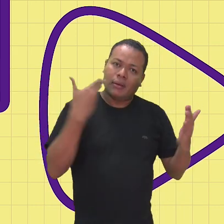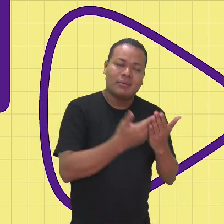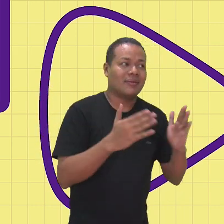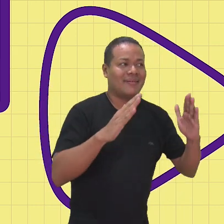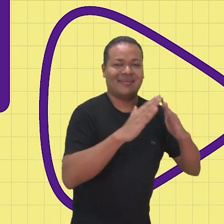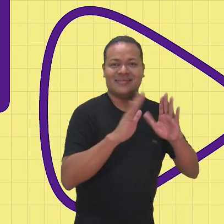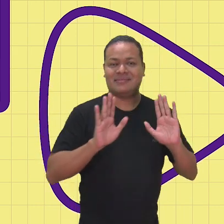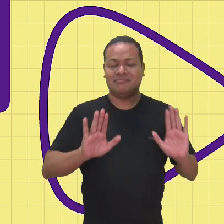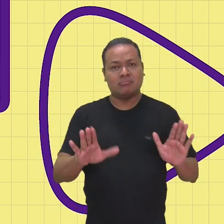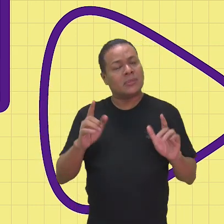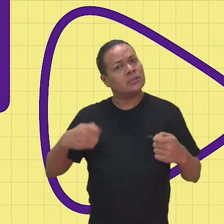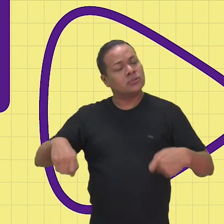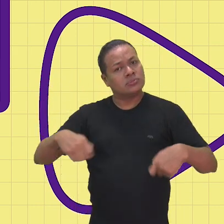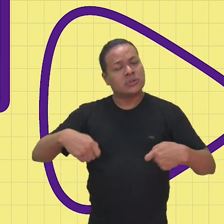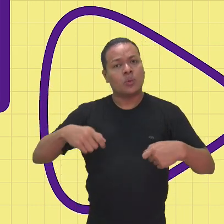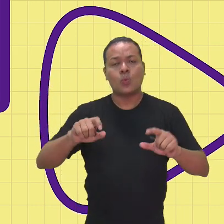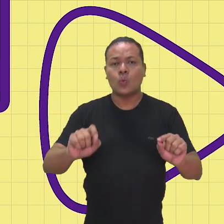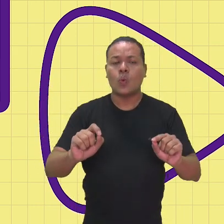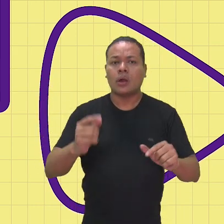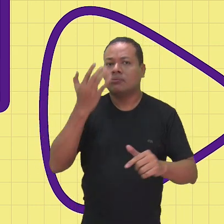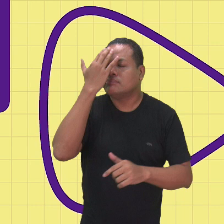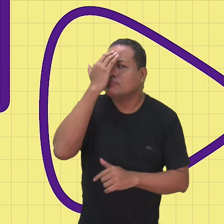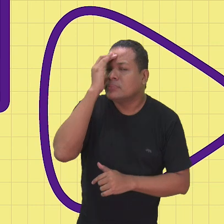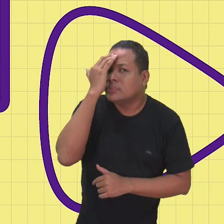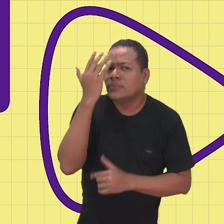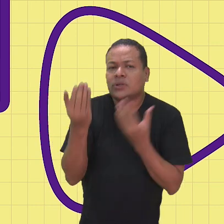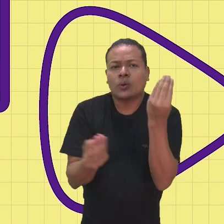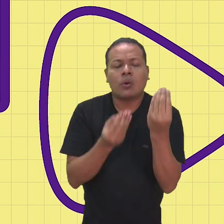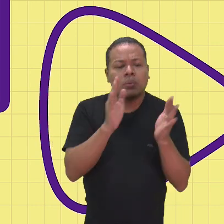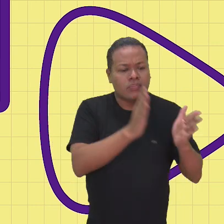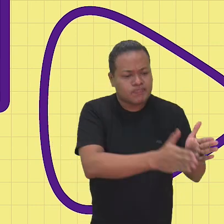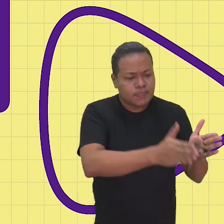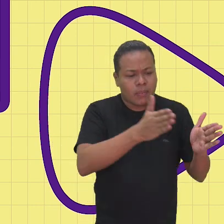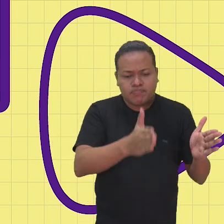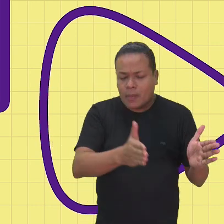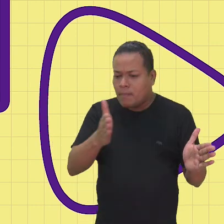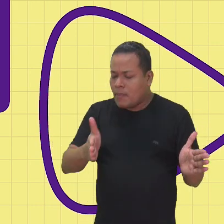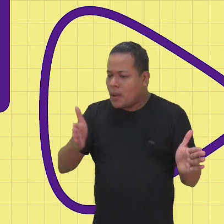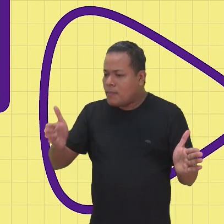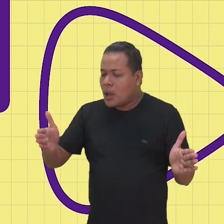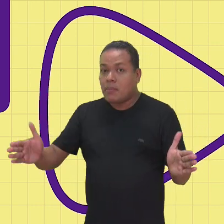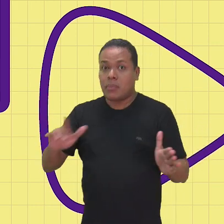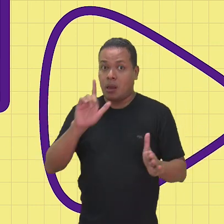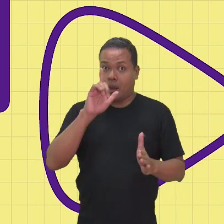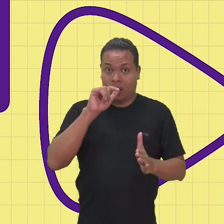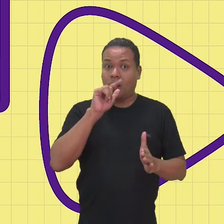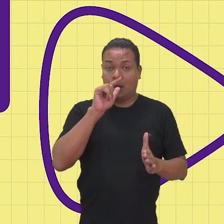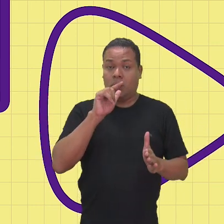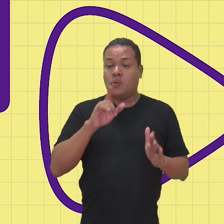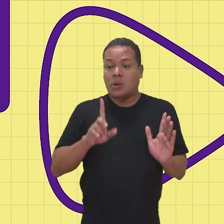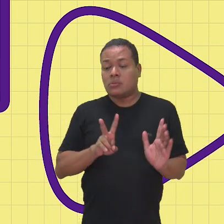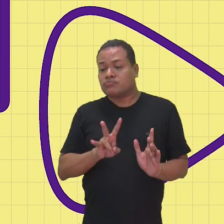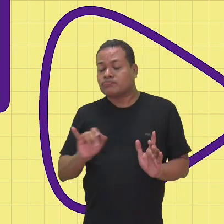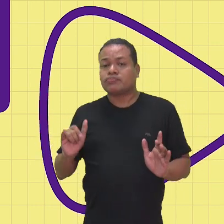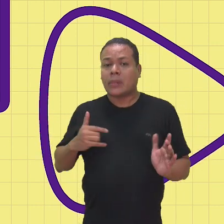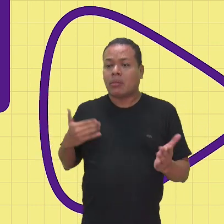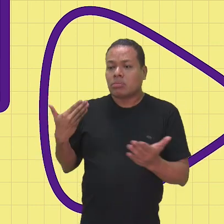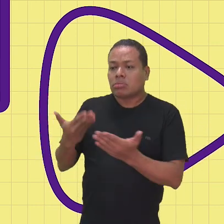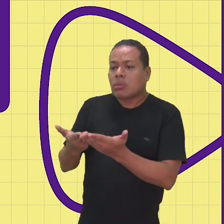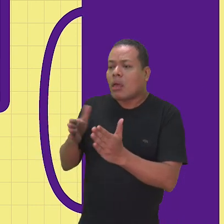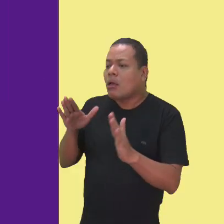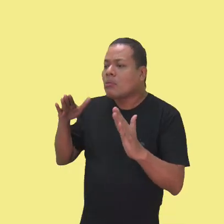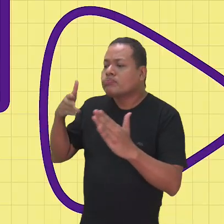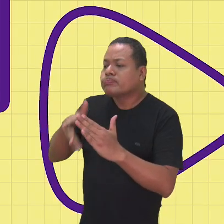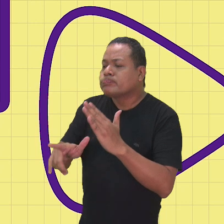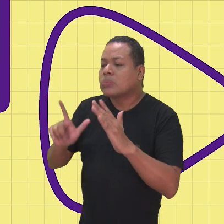gente precisa entender quais são os processos que essa água tem, que essa água passa, para poder ela chegar até a sua casa,